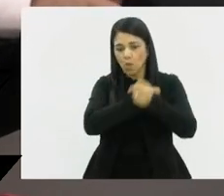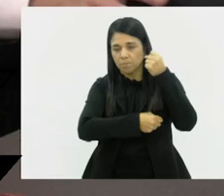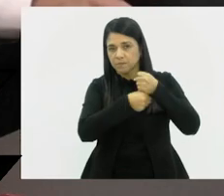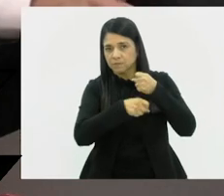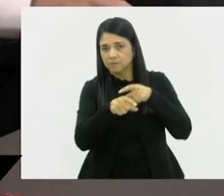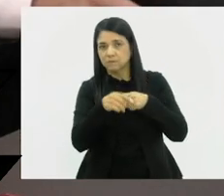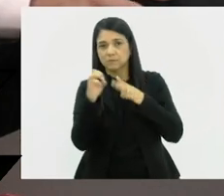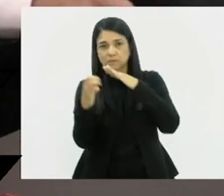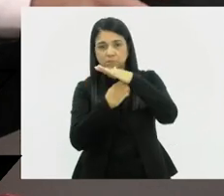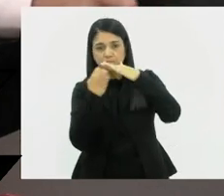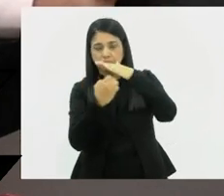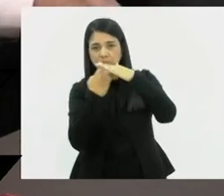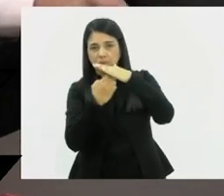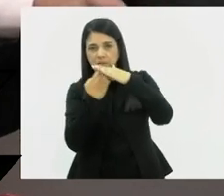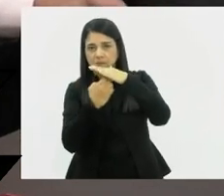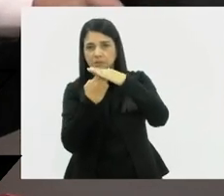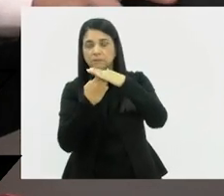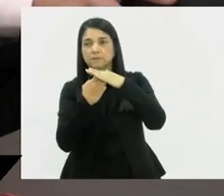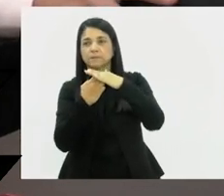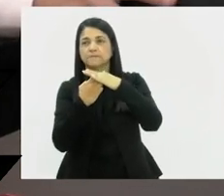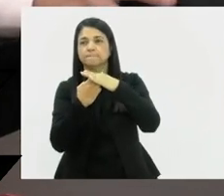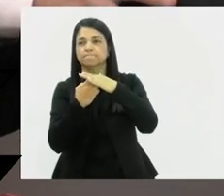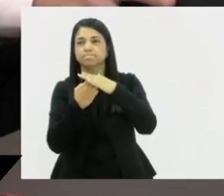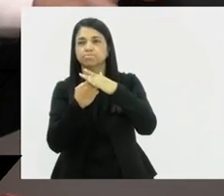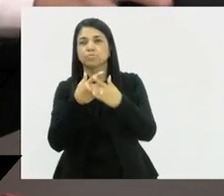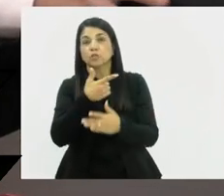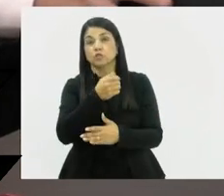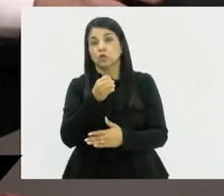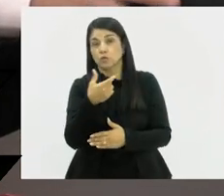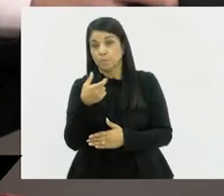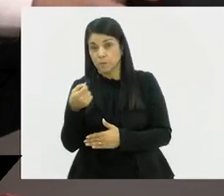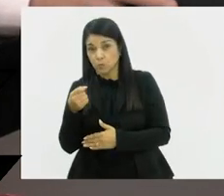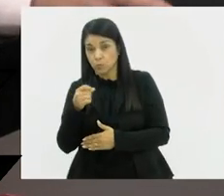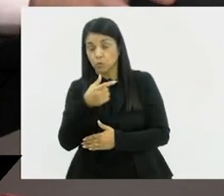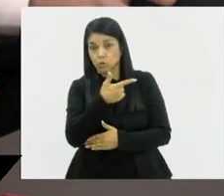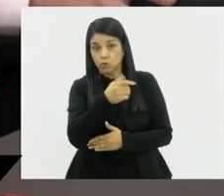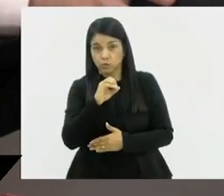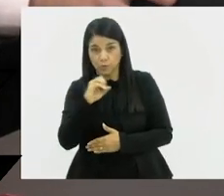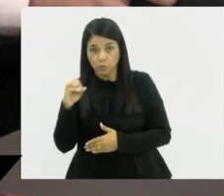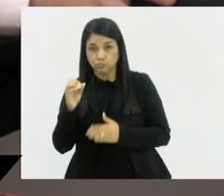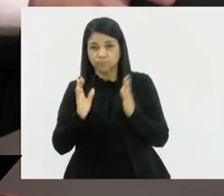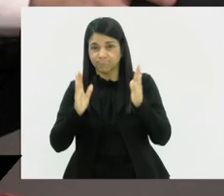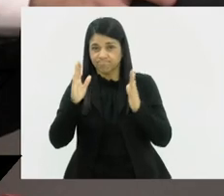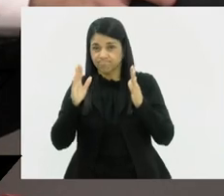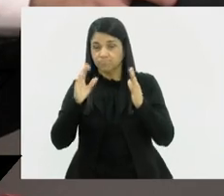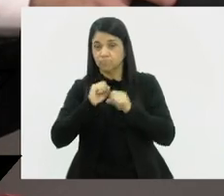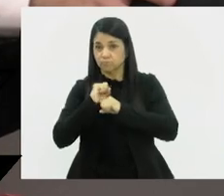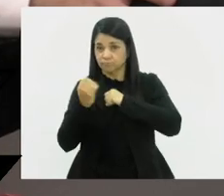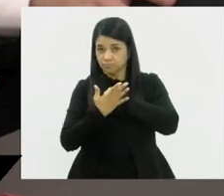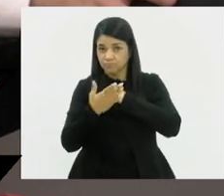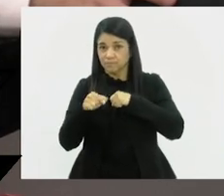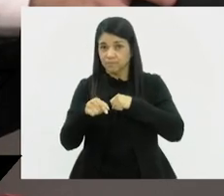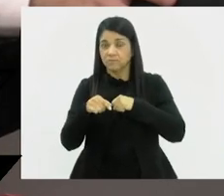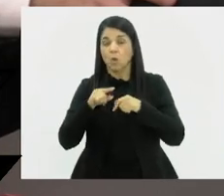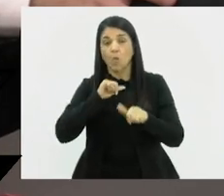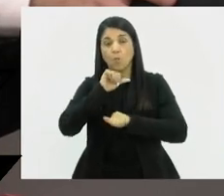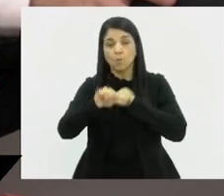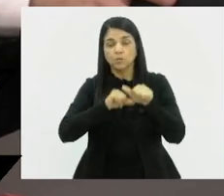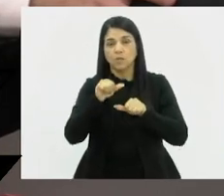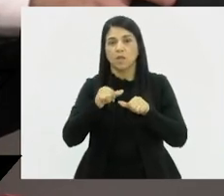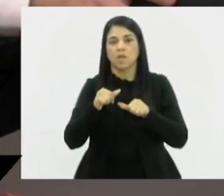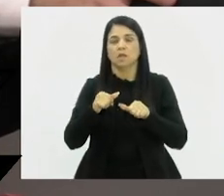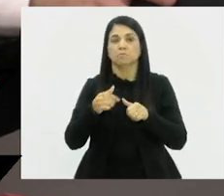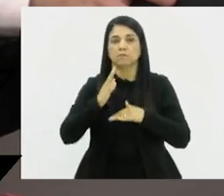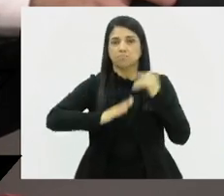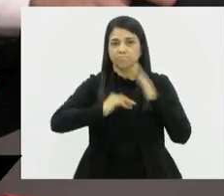empresa ela já está em pé desde 2000, foi na época do Covid, que eu mudei o meu ramo e